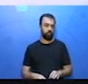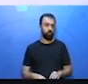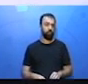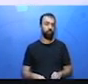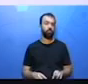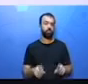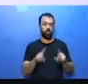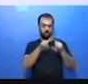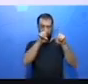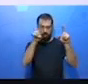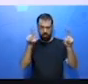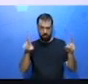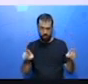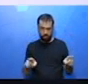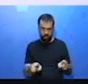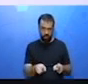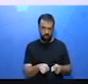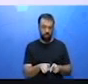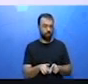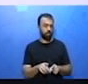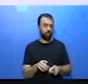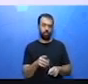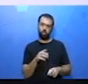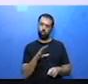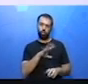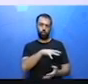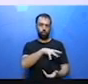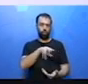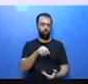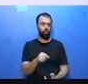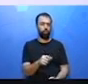ó? Antes de ser branco, era tudo amarelo.